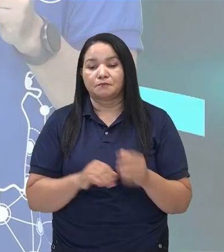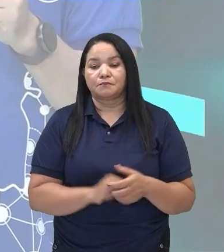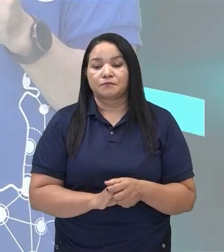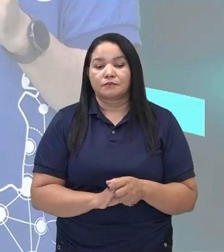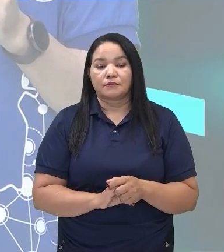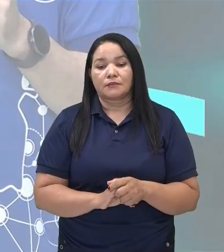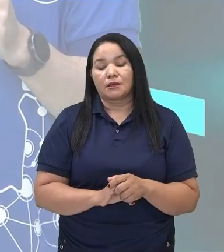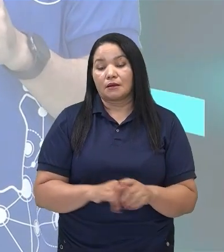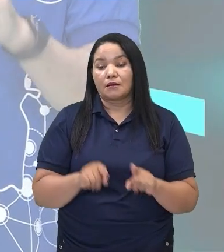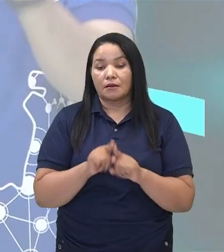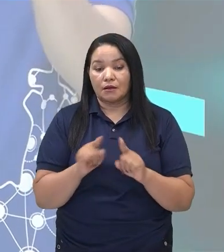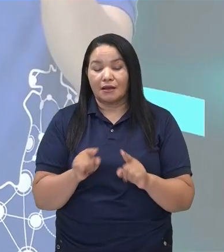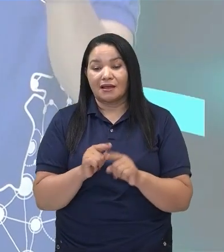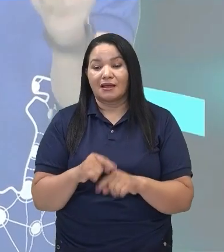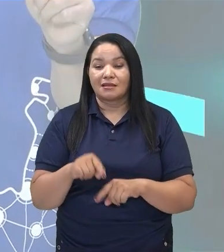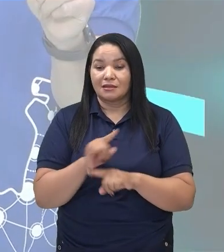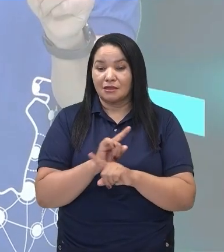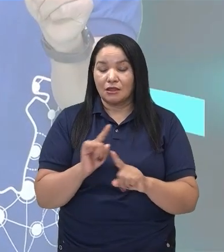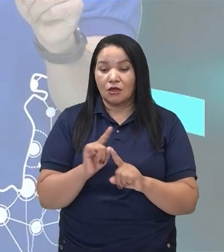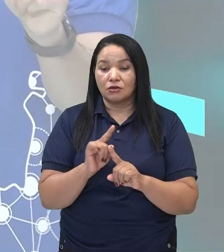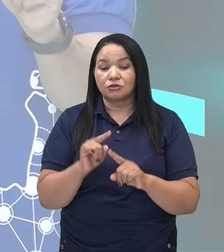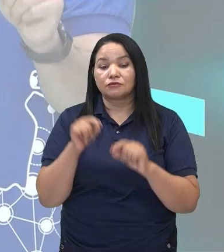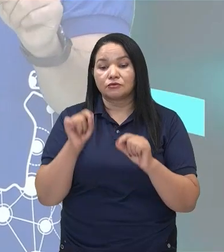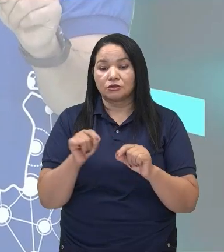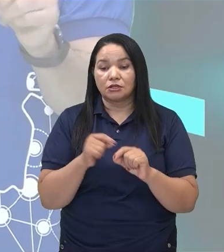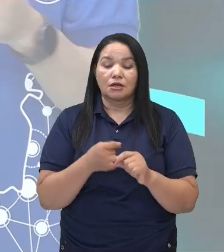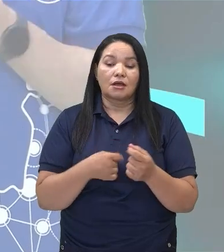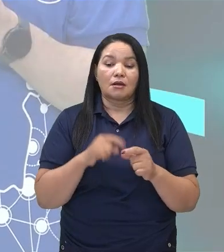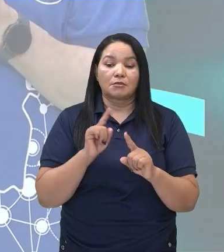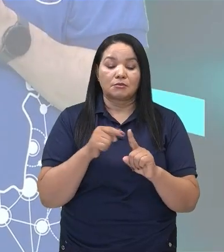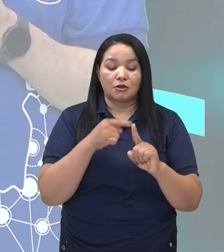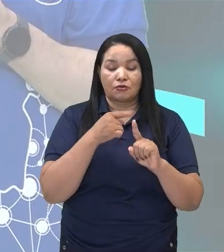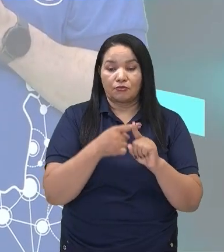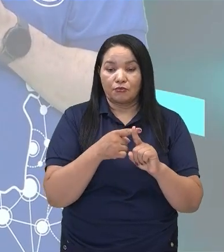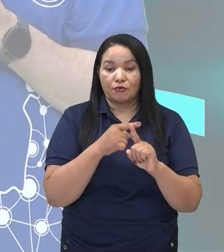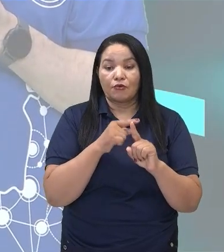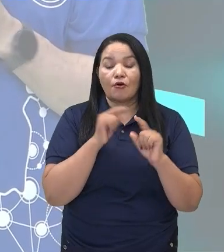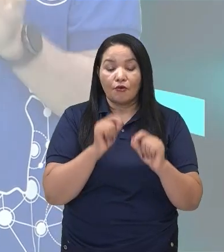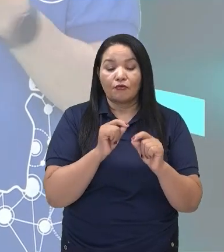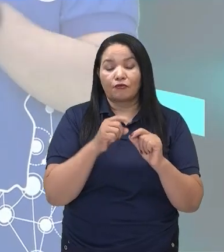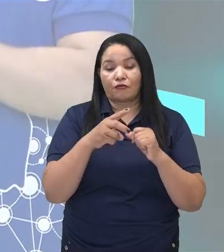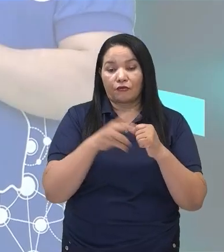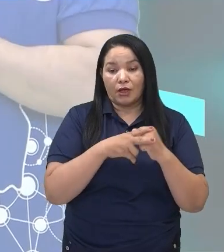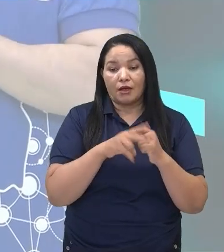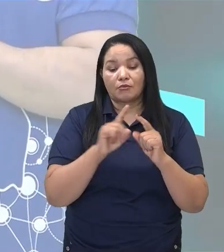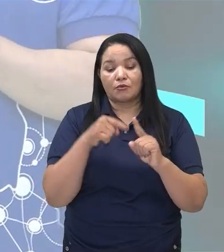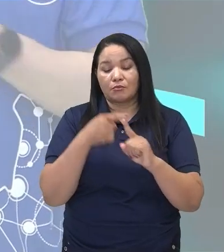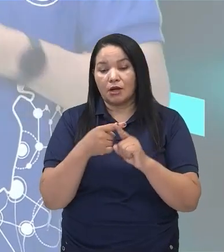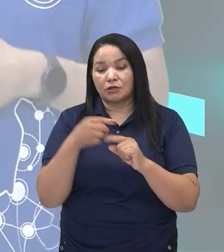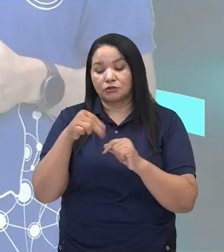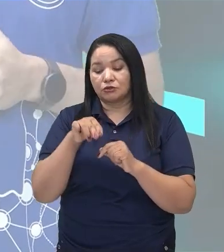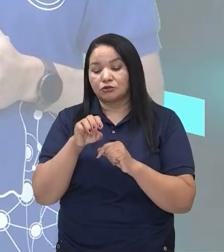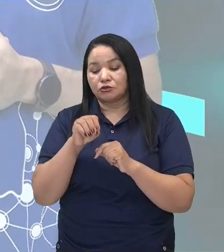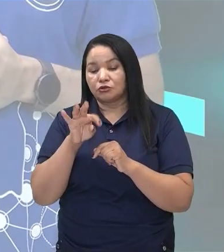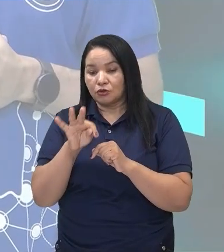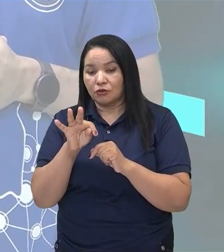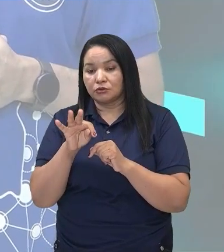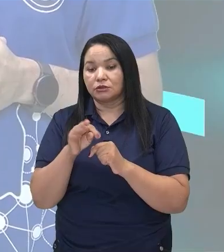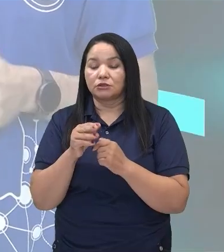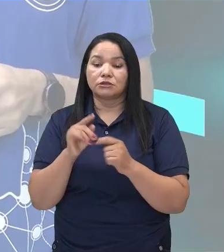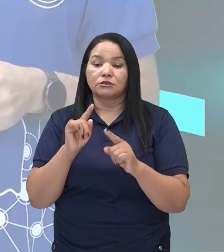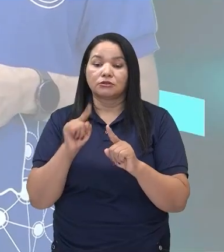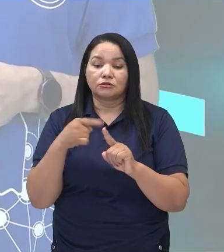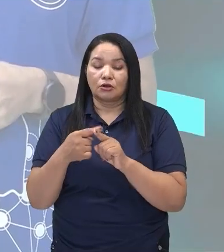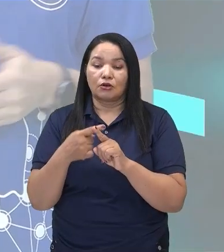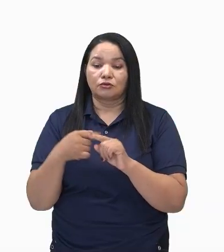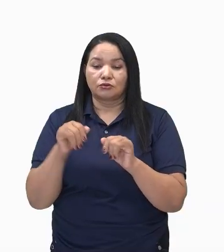entre sujeito e verbo. Eu vou iniciar com o verbo e depois com o sujeito. E aí o complemento lá no final, o question